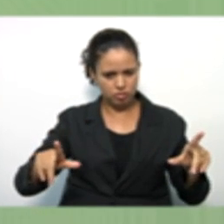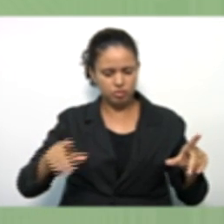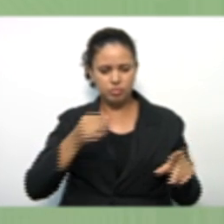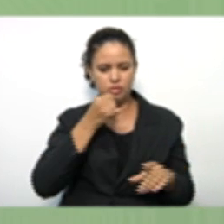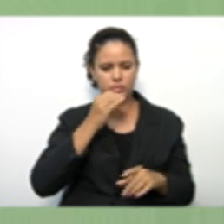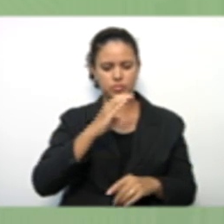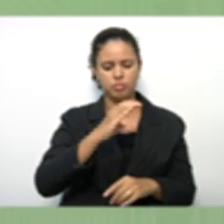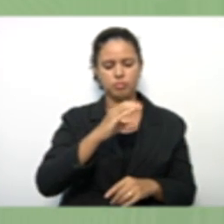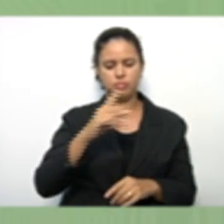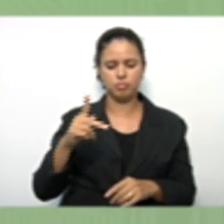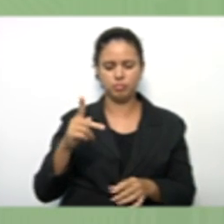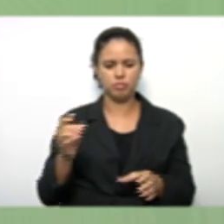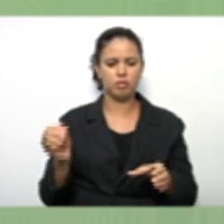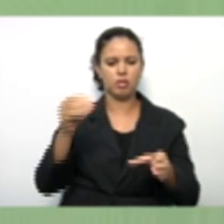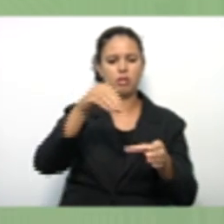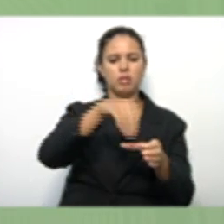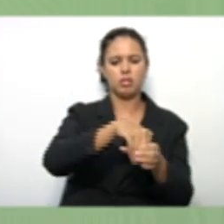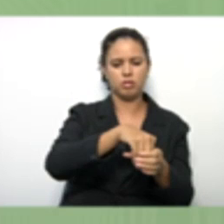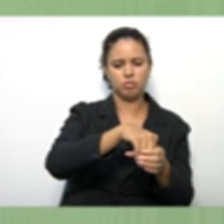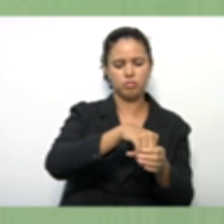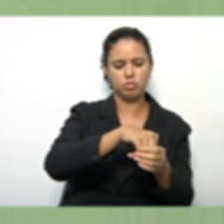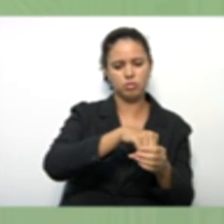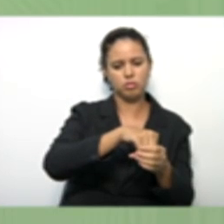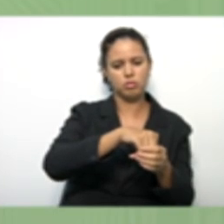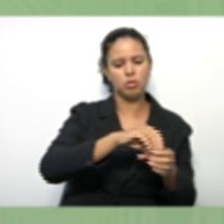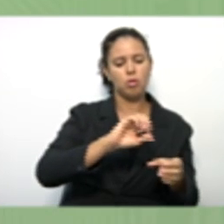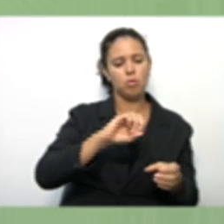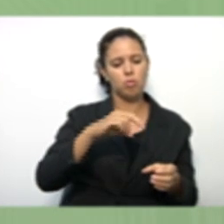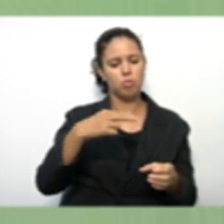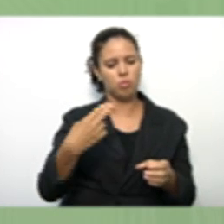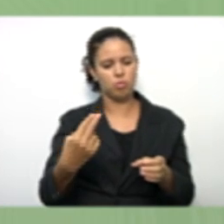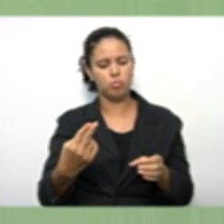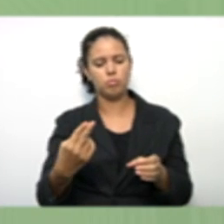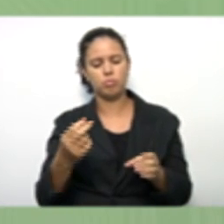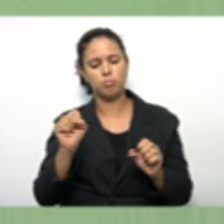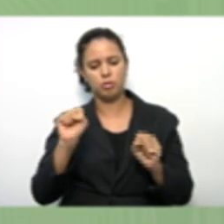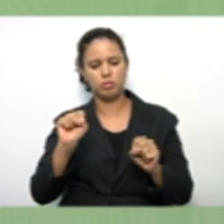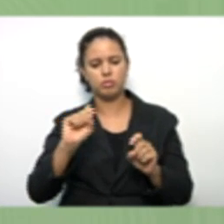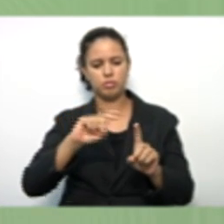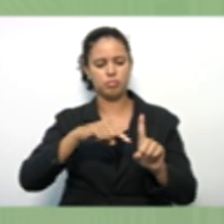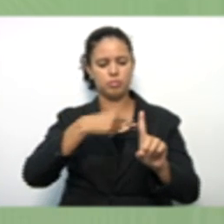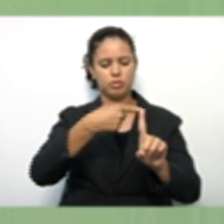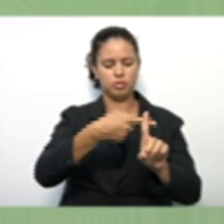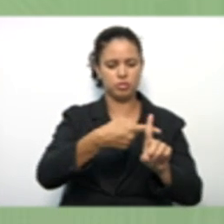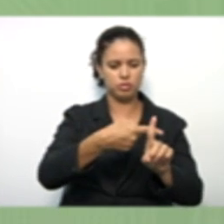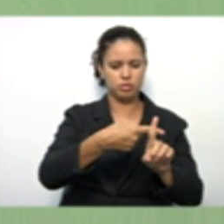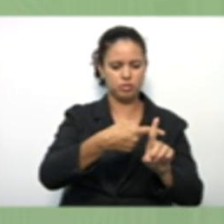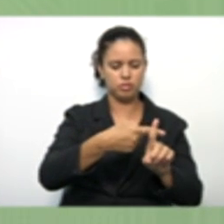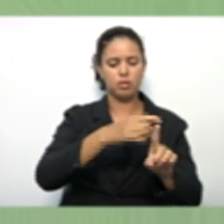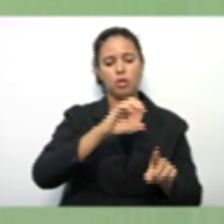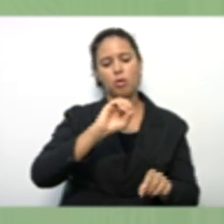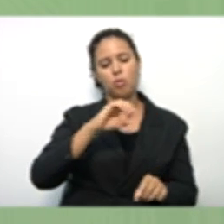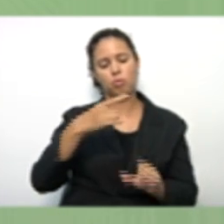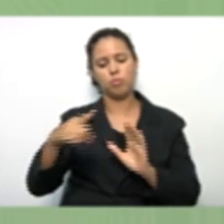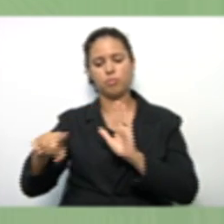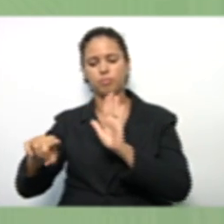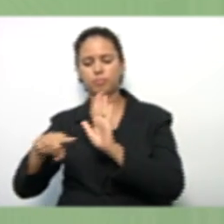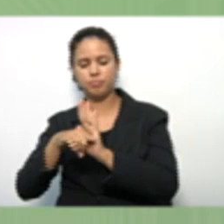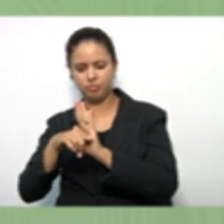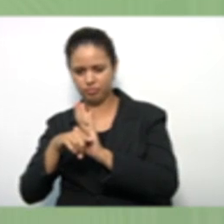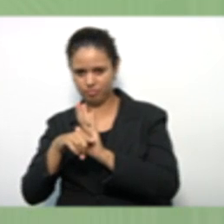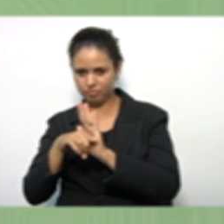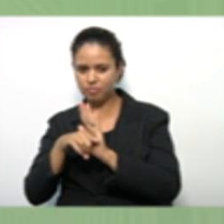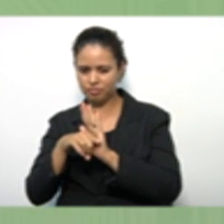e o total de dispêndio. Ela pode ser positiva ou negativa. Peraí, professora, a gente estava falando de patrimônio, agora já estamos falando de outra